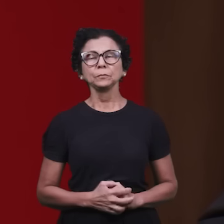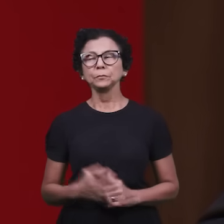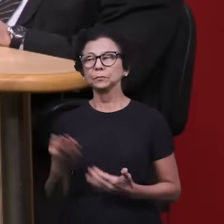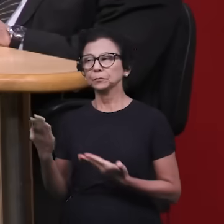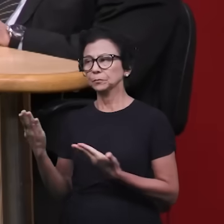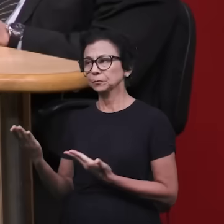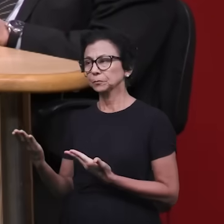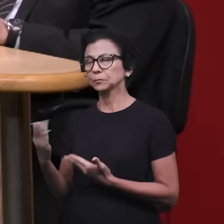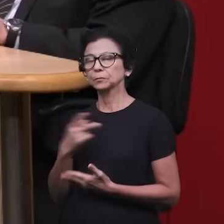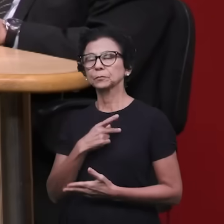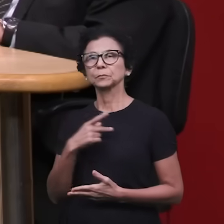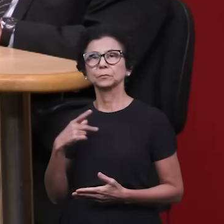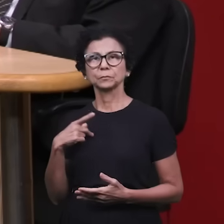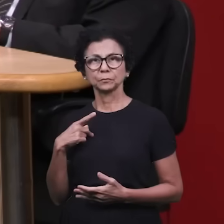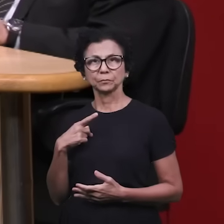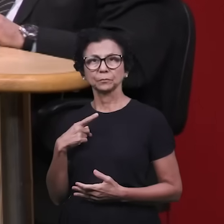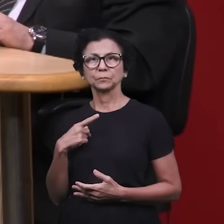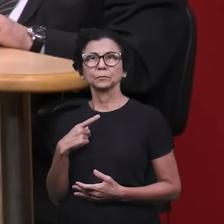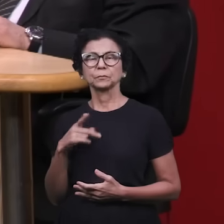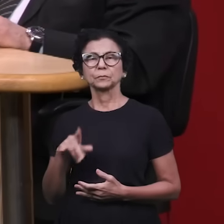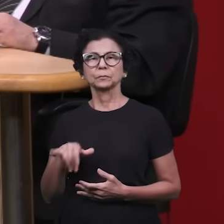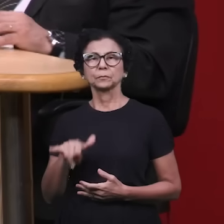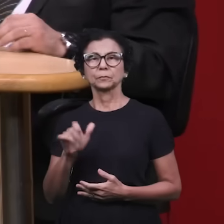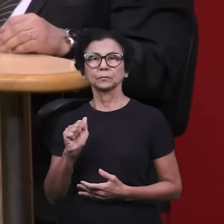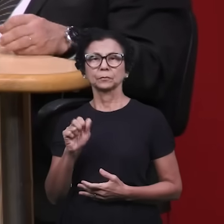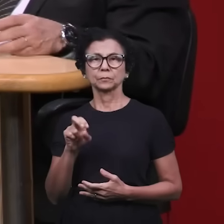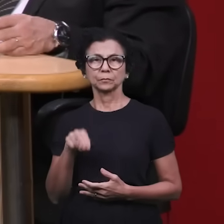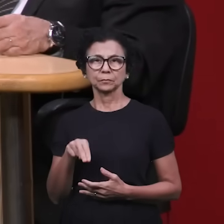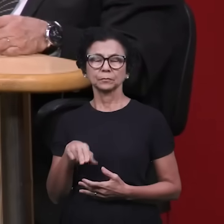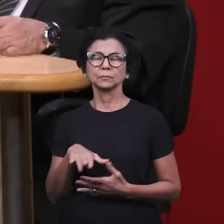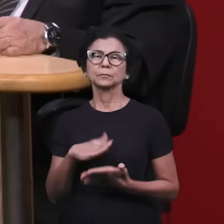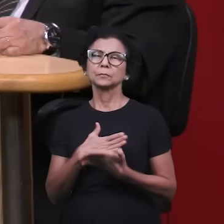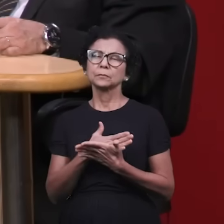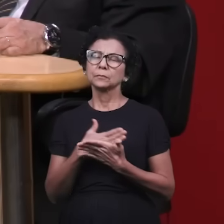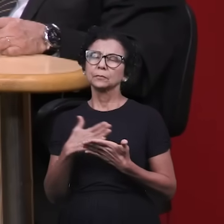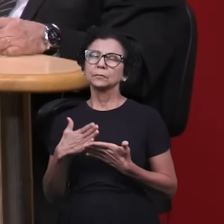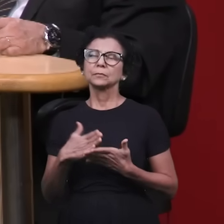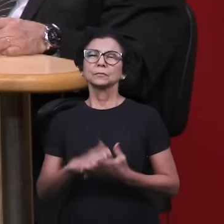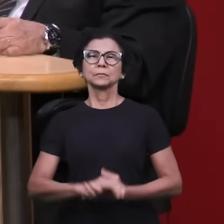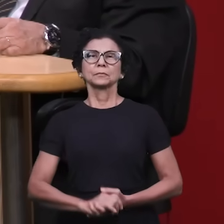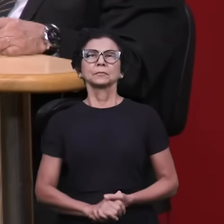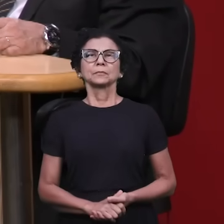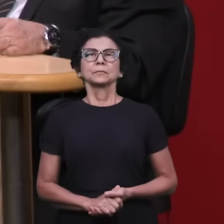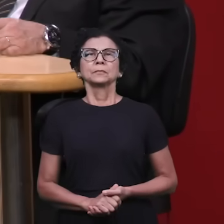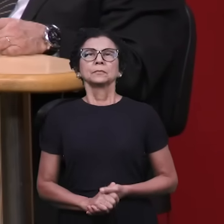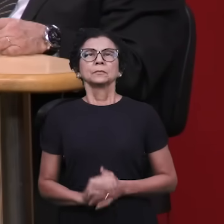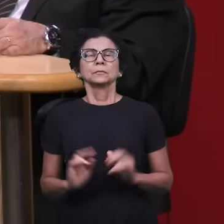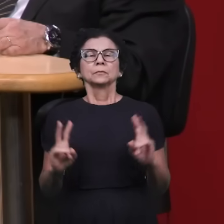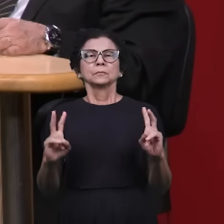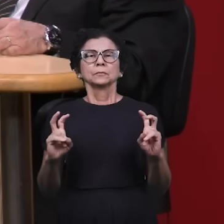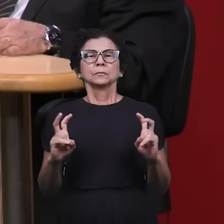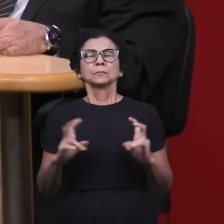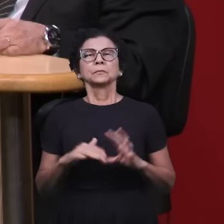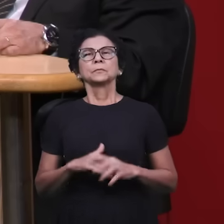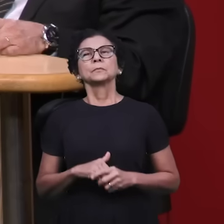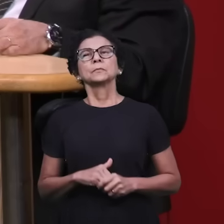nosso pastor Ian, que vai fazer um início dessa nossa conversa